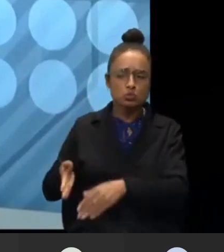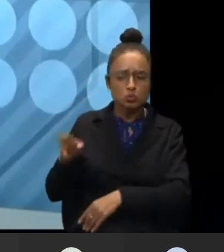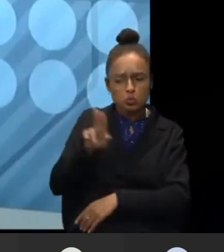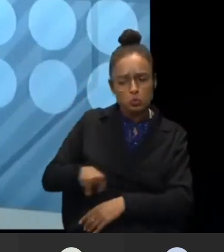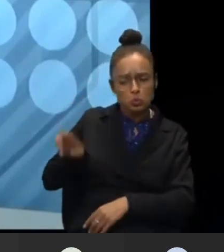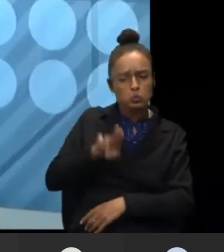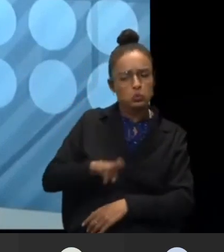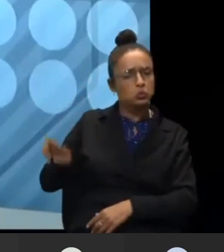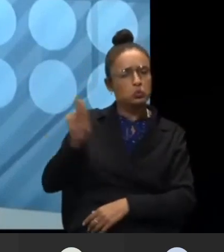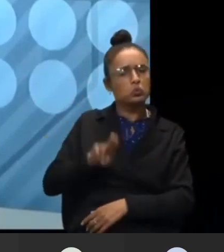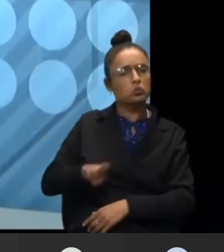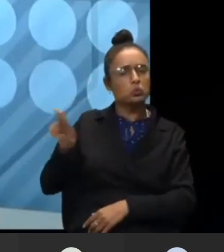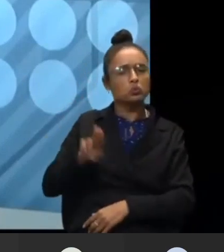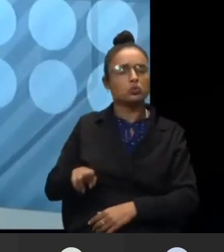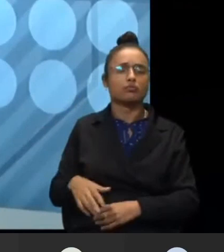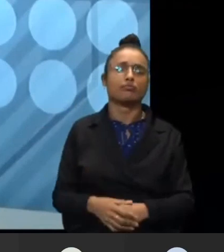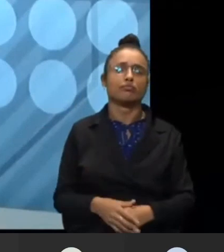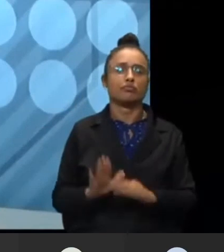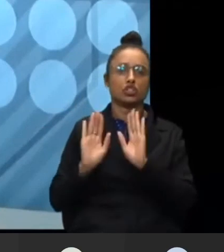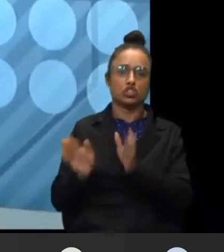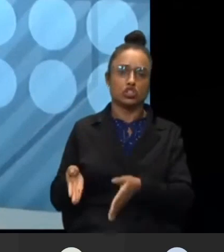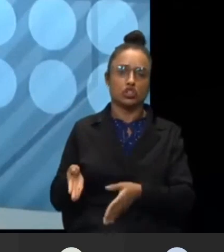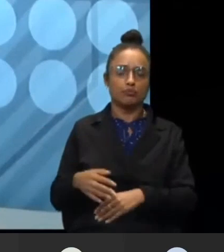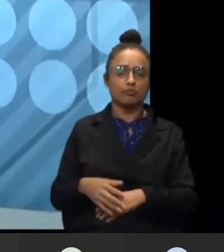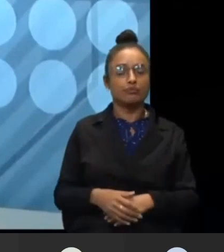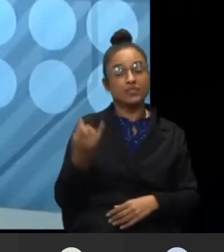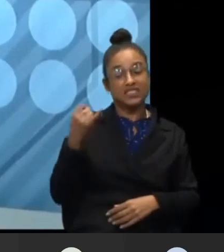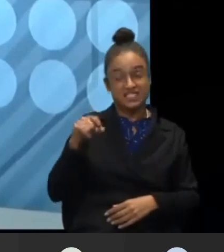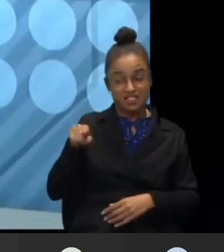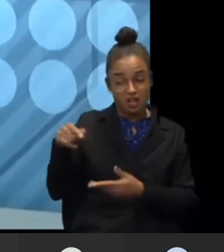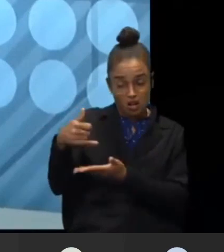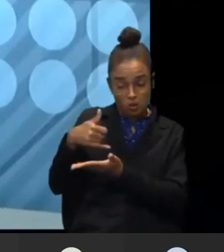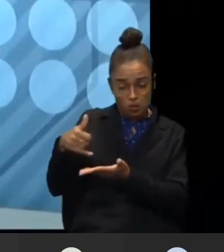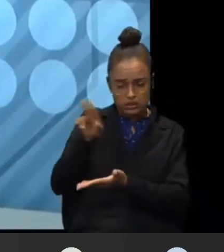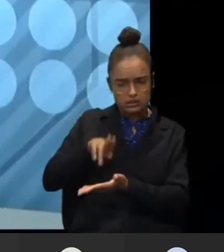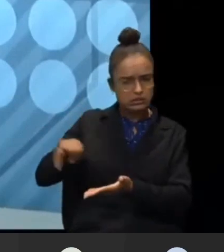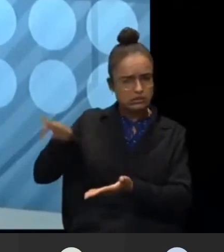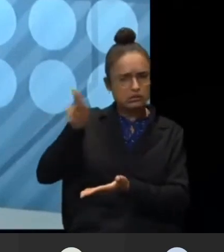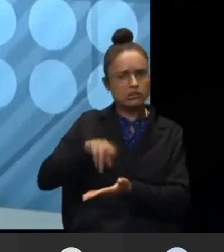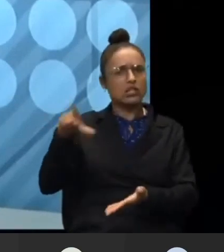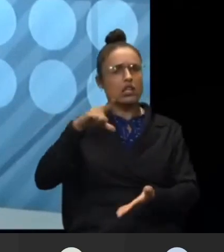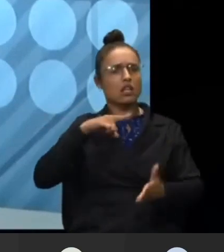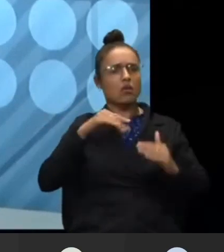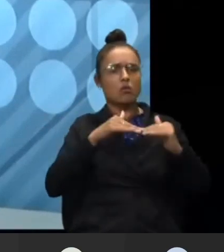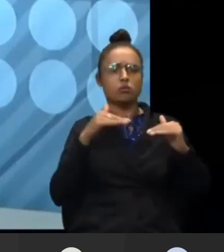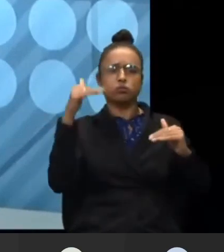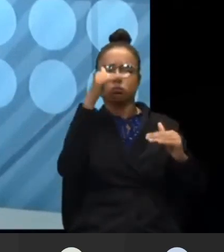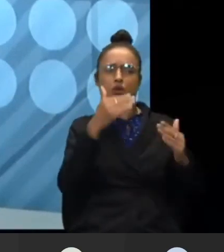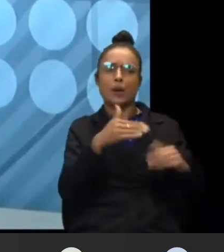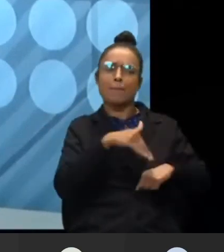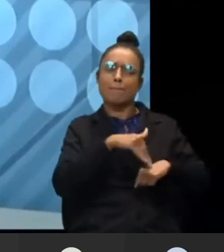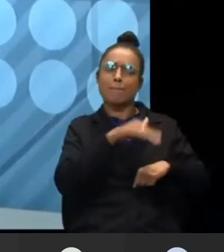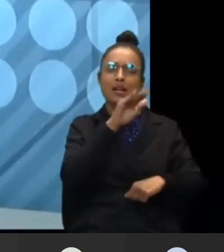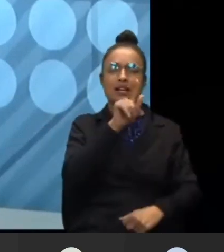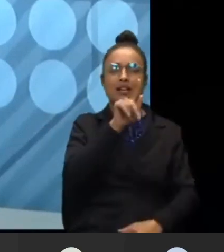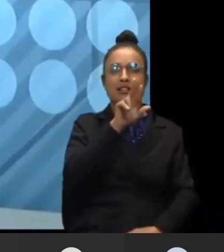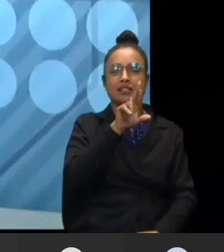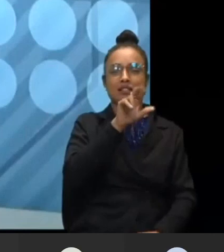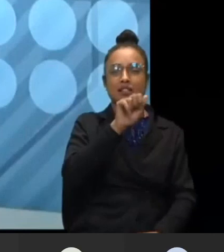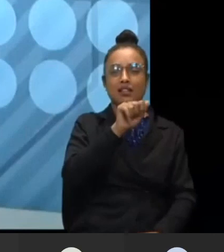foi bastante utilizado. Então, se esse óleo já foi bastante utilizado, quer dizer que ele vai ter uma grande quantidade de ácidos